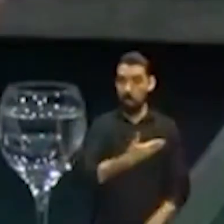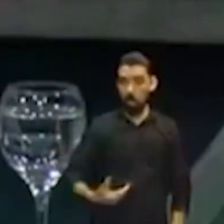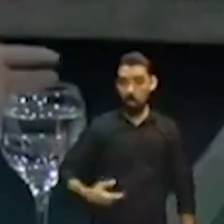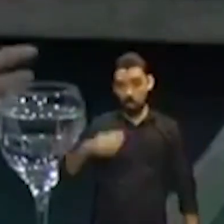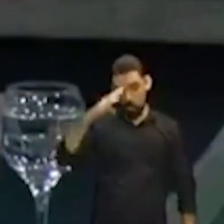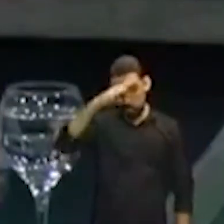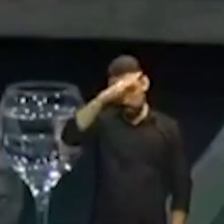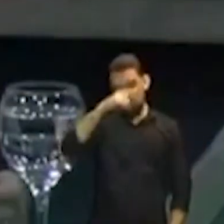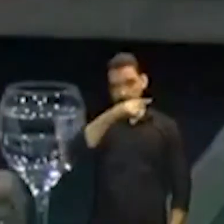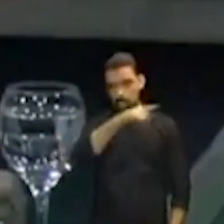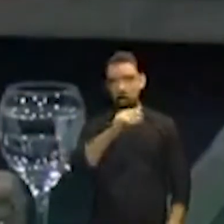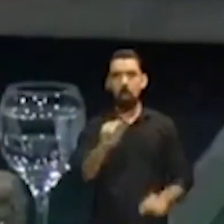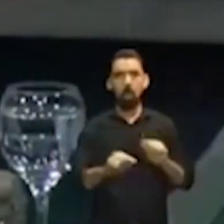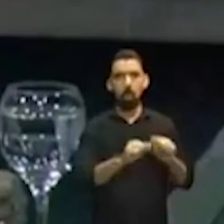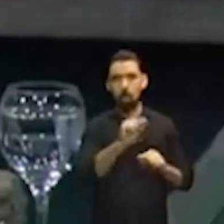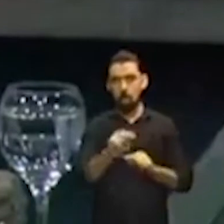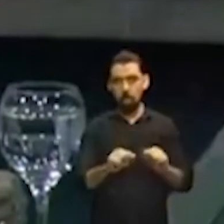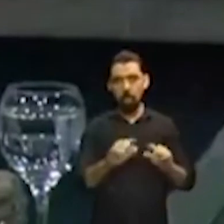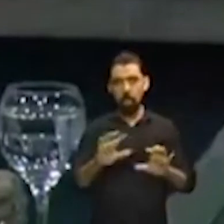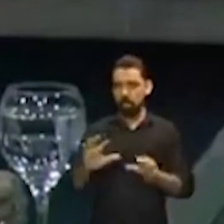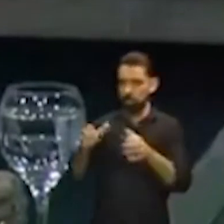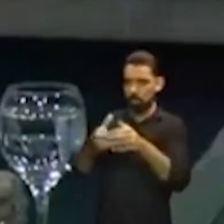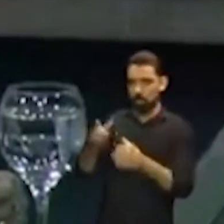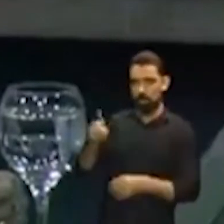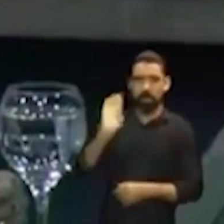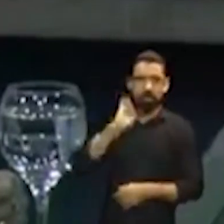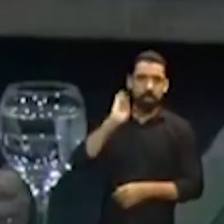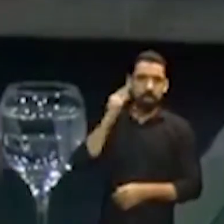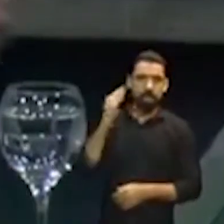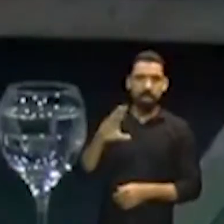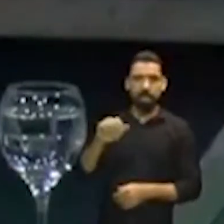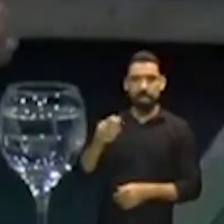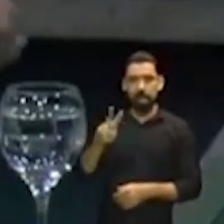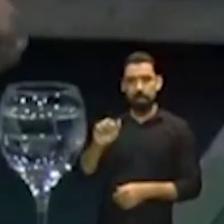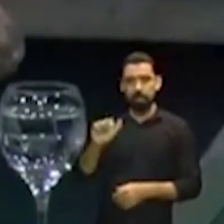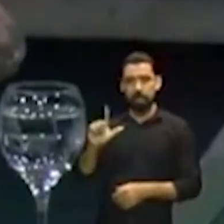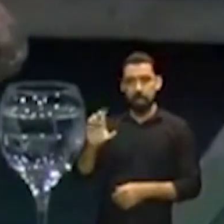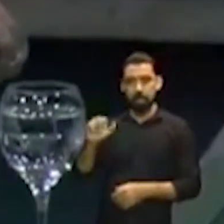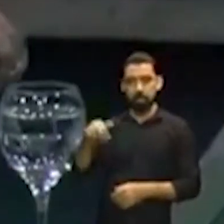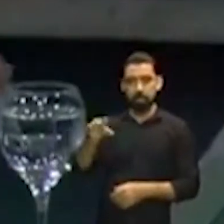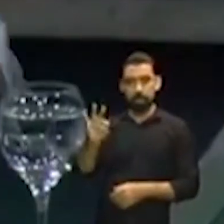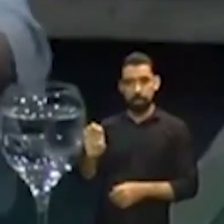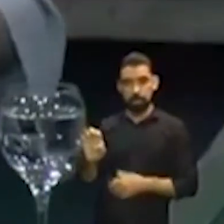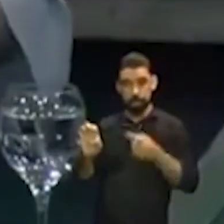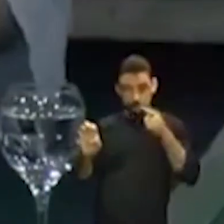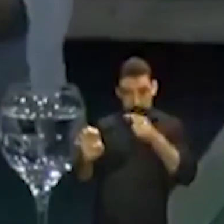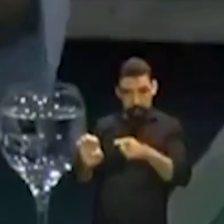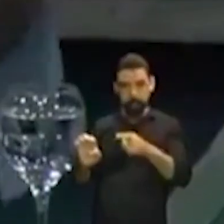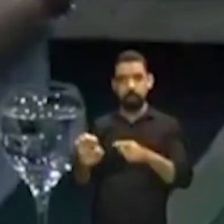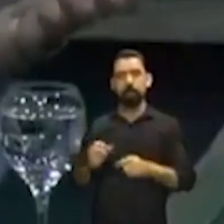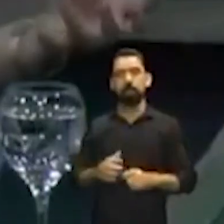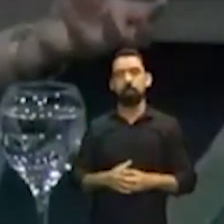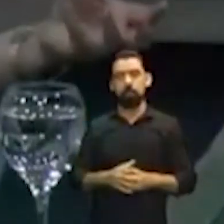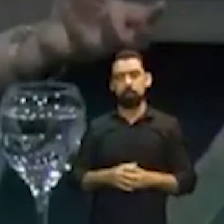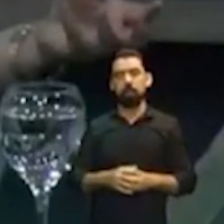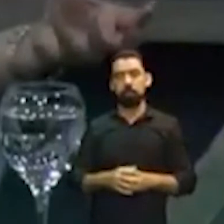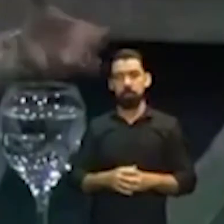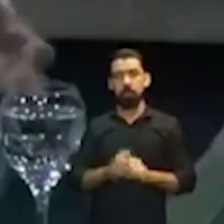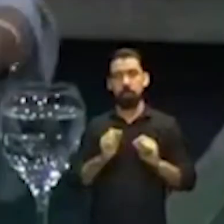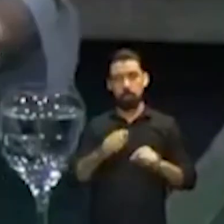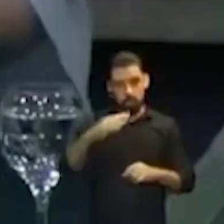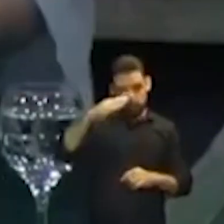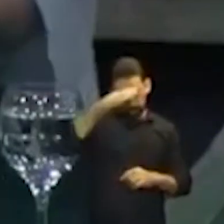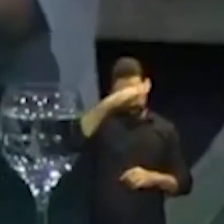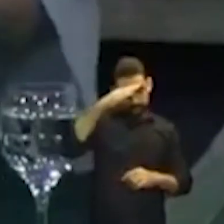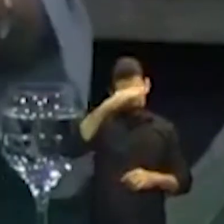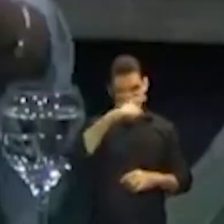Bolsonaro, que foi tão bem defendido pelo nosso delegado Cavalcante, graças ao fenômeno